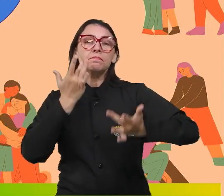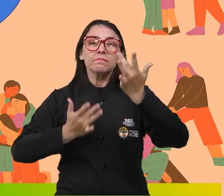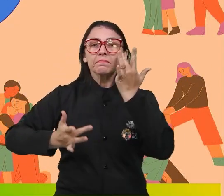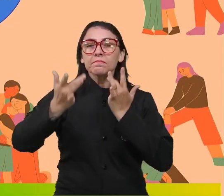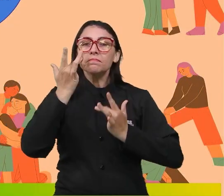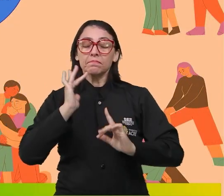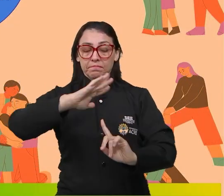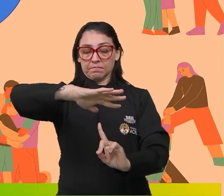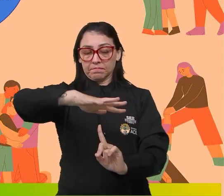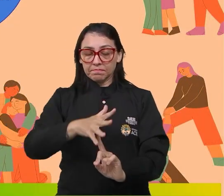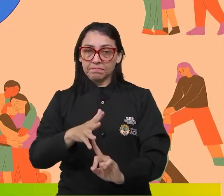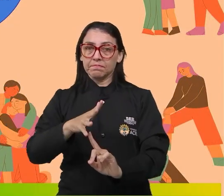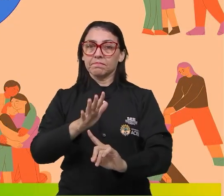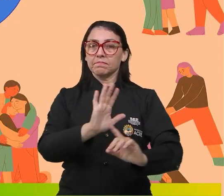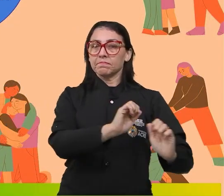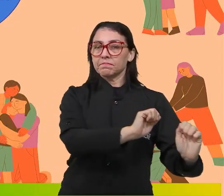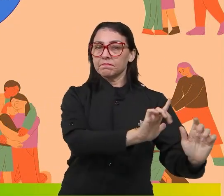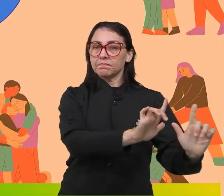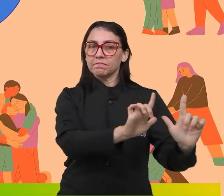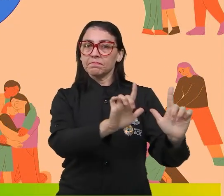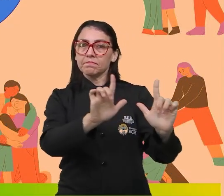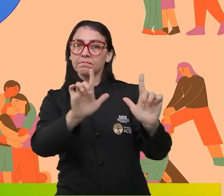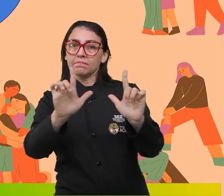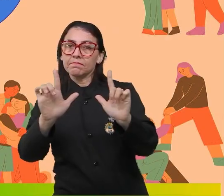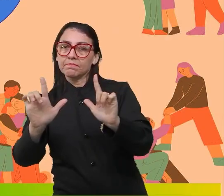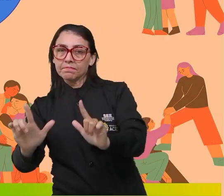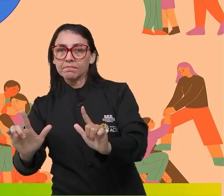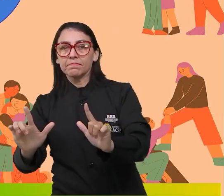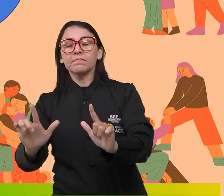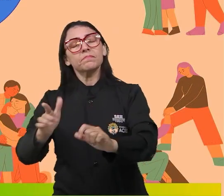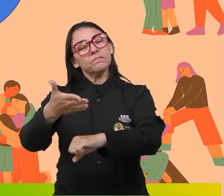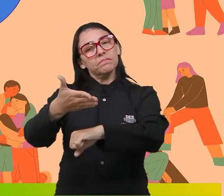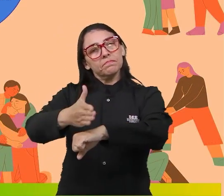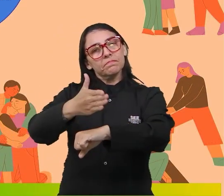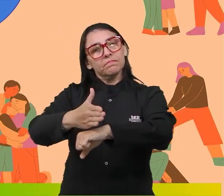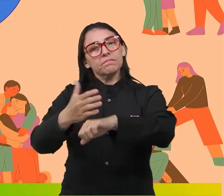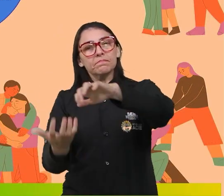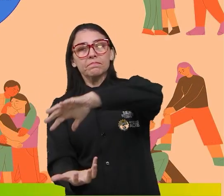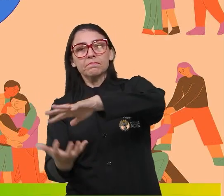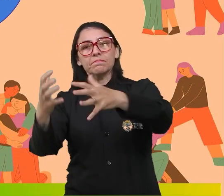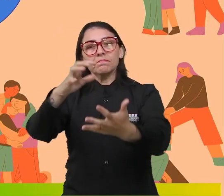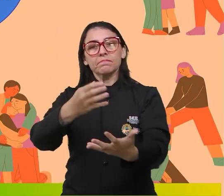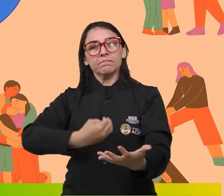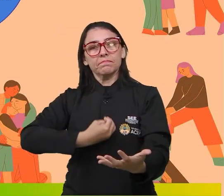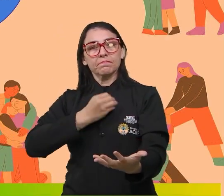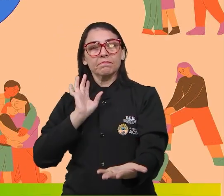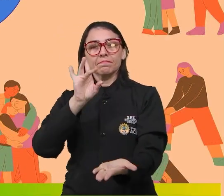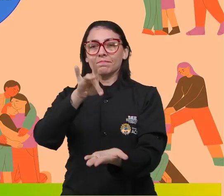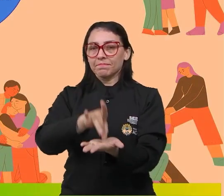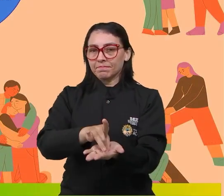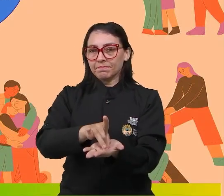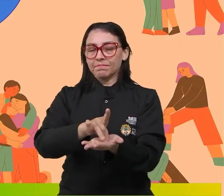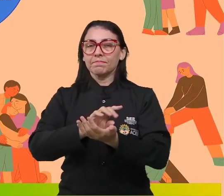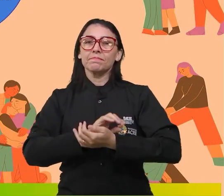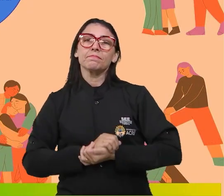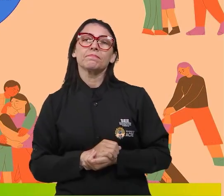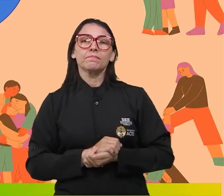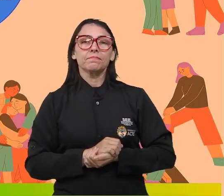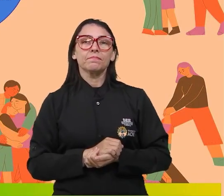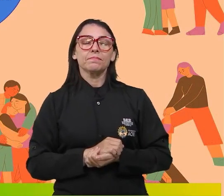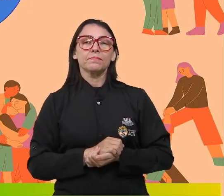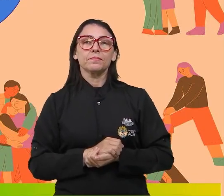liberdade. No teatro do oprimido, a cena é um ensaio para transformar a vida